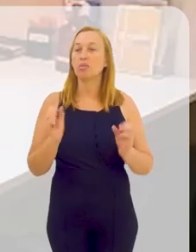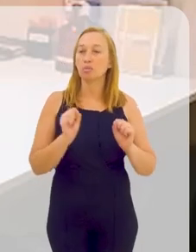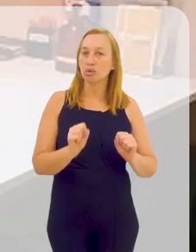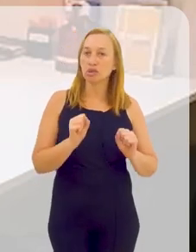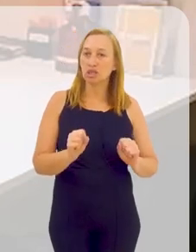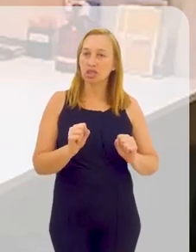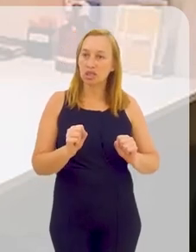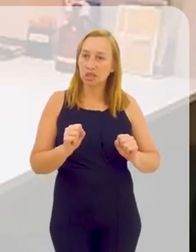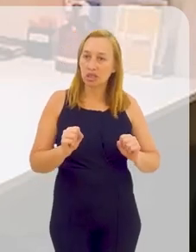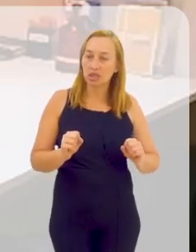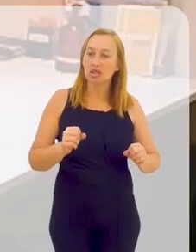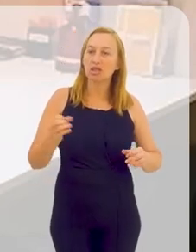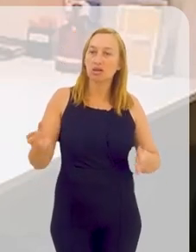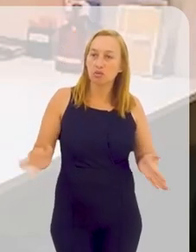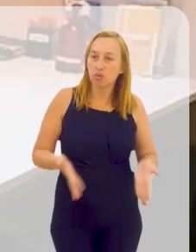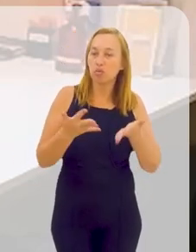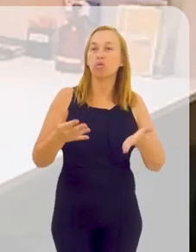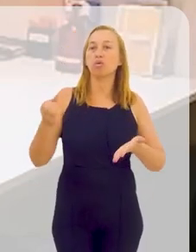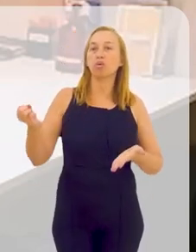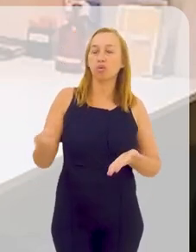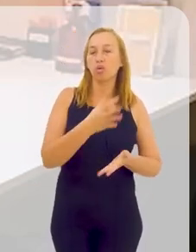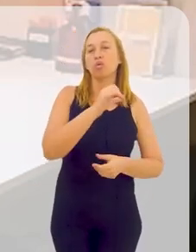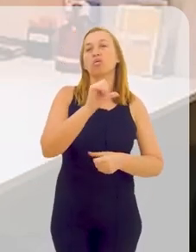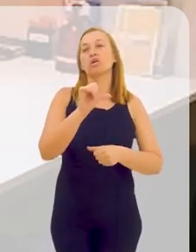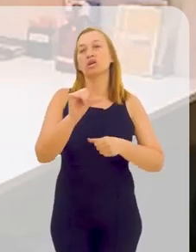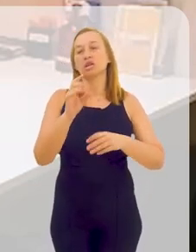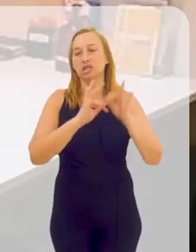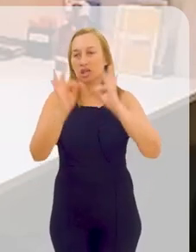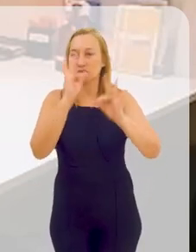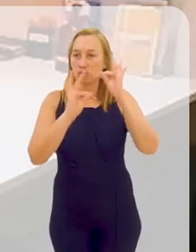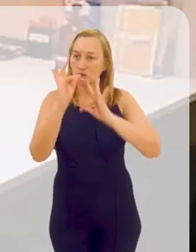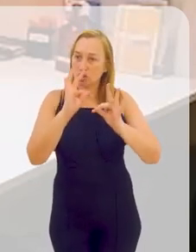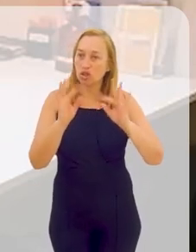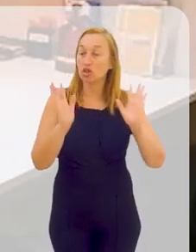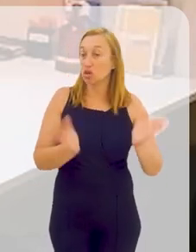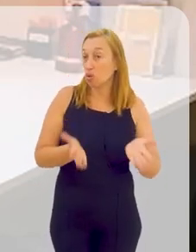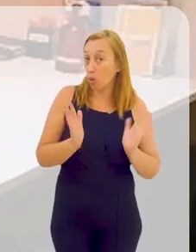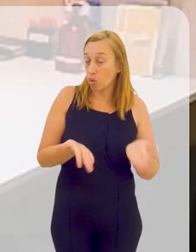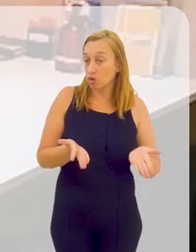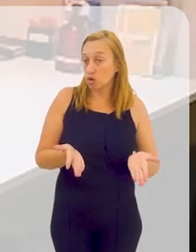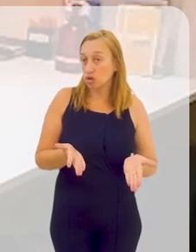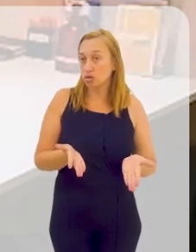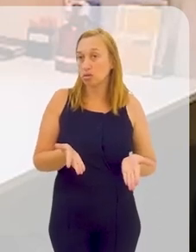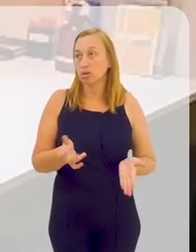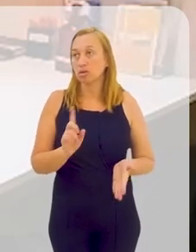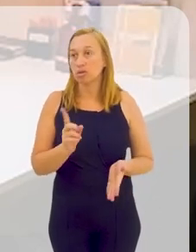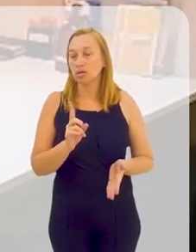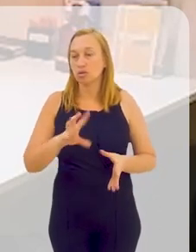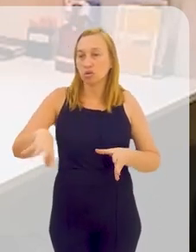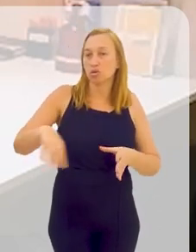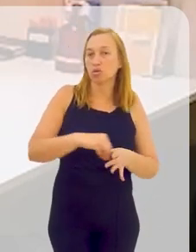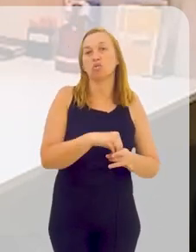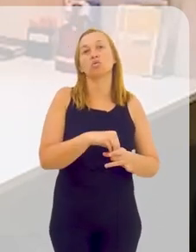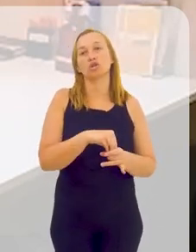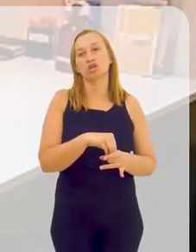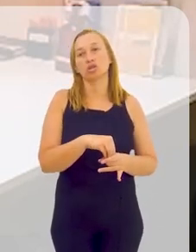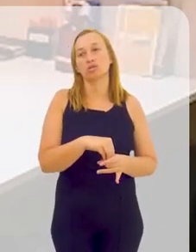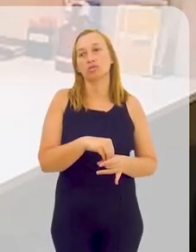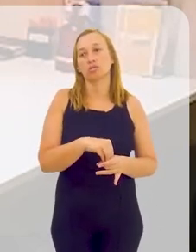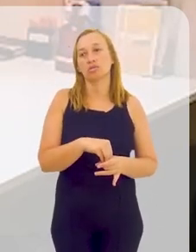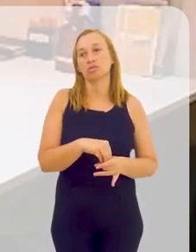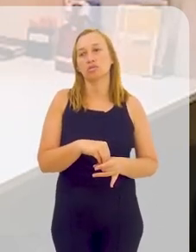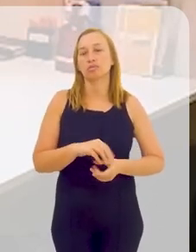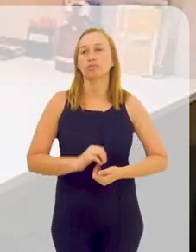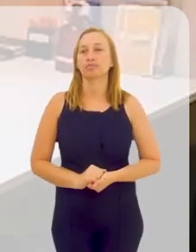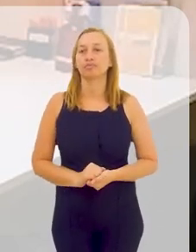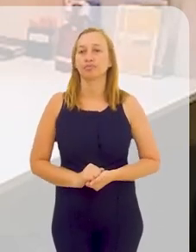poderia abarcar essas novas tecnologias e aplicações que hoje ainda não estão incorporadas